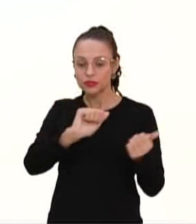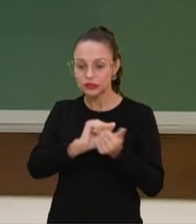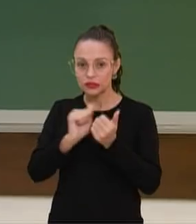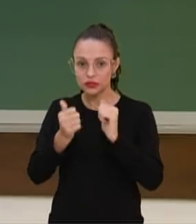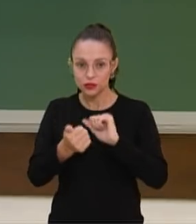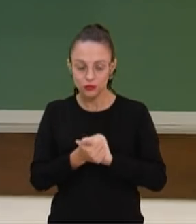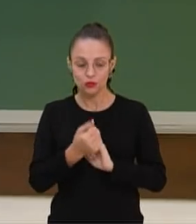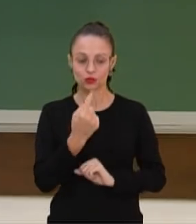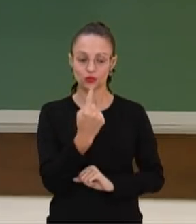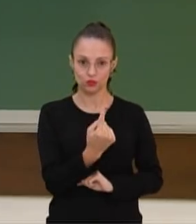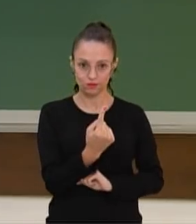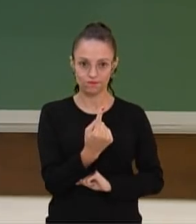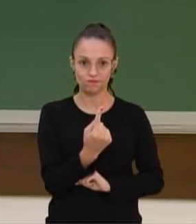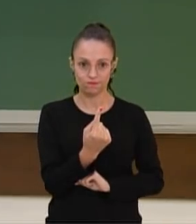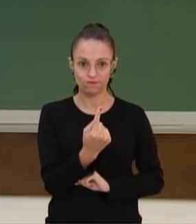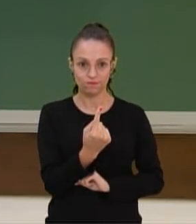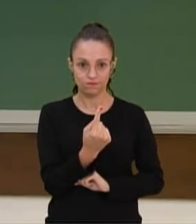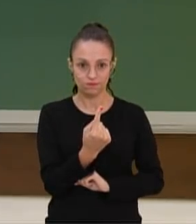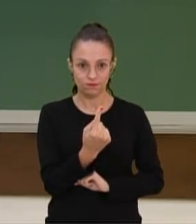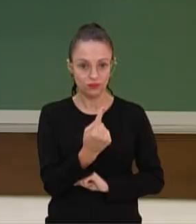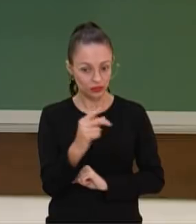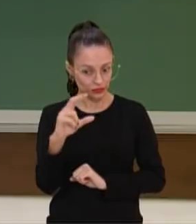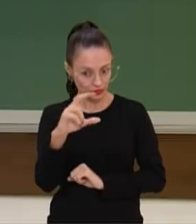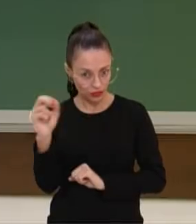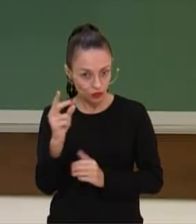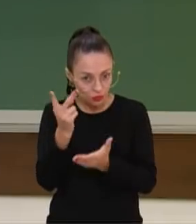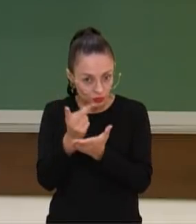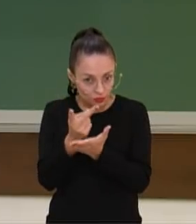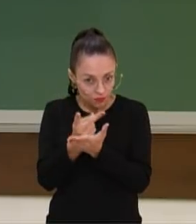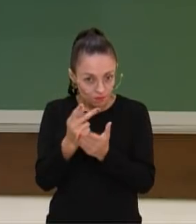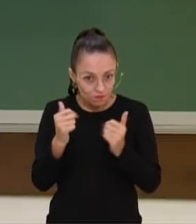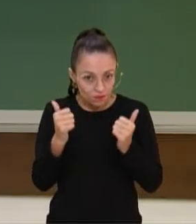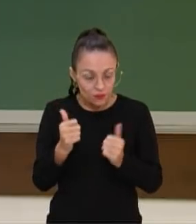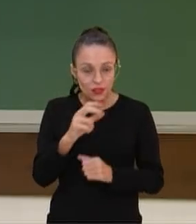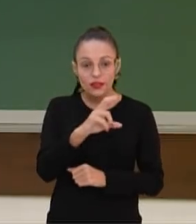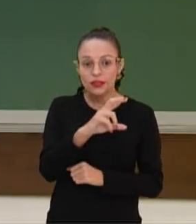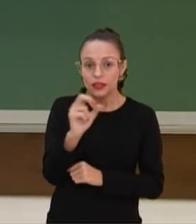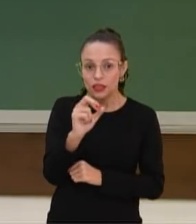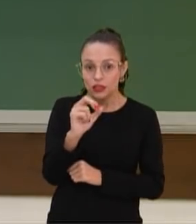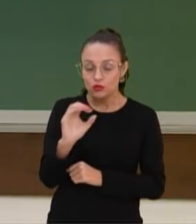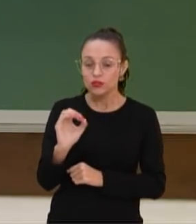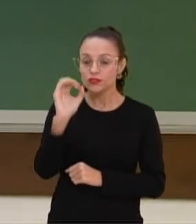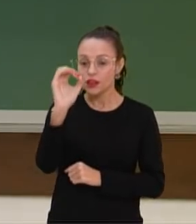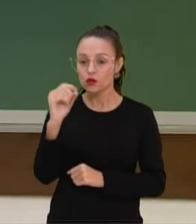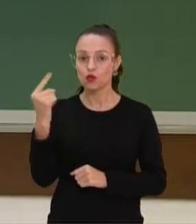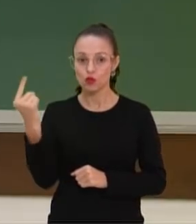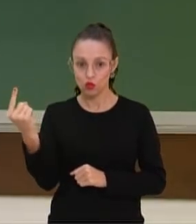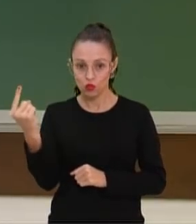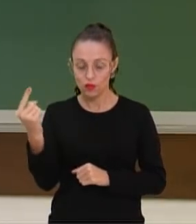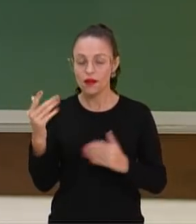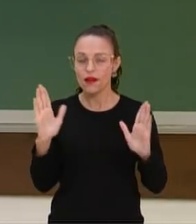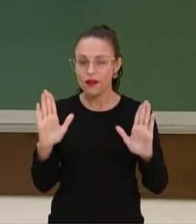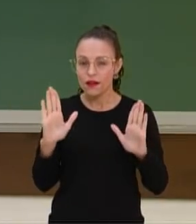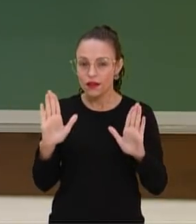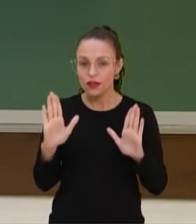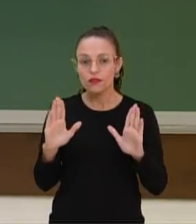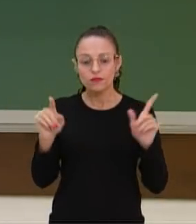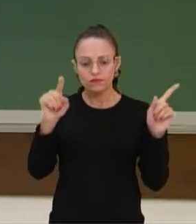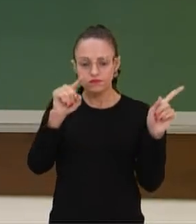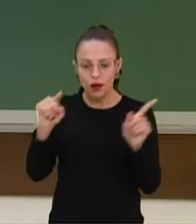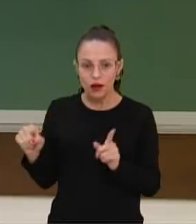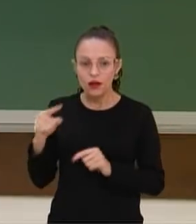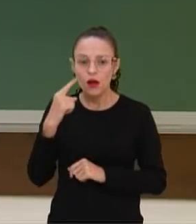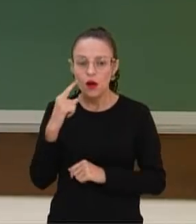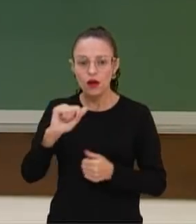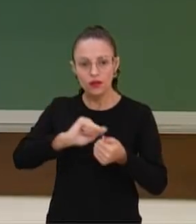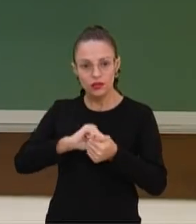1 na base 500. 500 elevado a 0 é 1. Aí eu esqueço as bases e trabalho com os